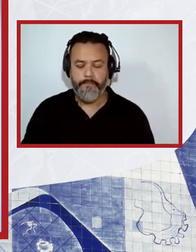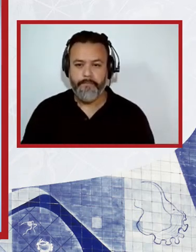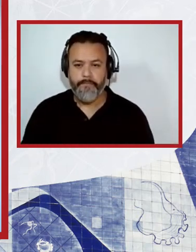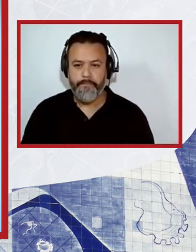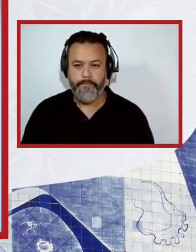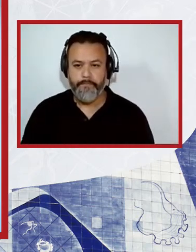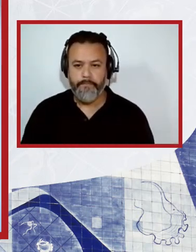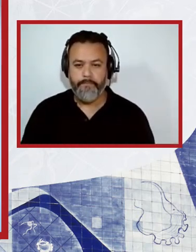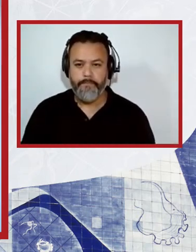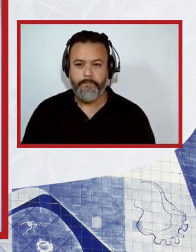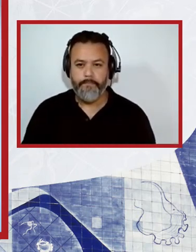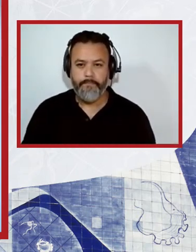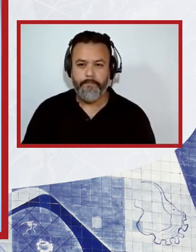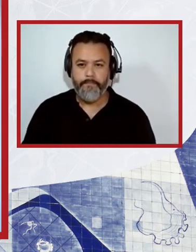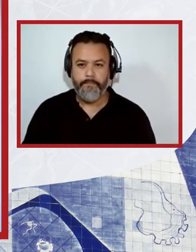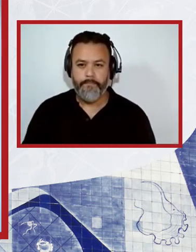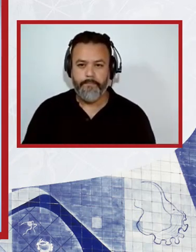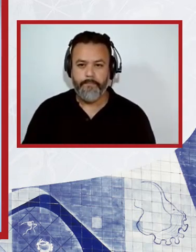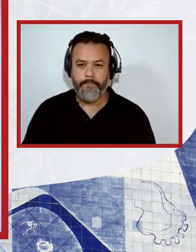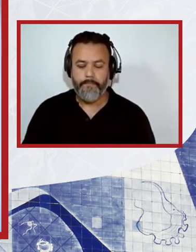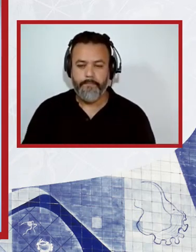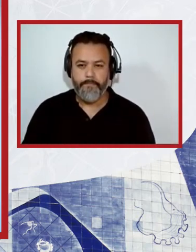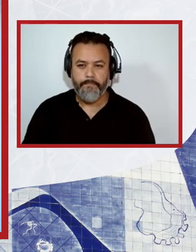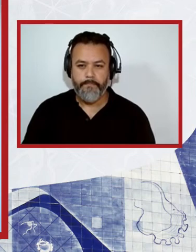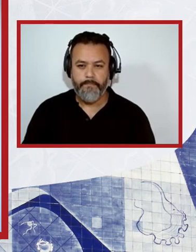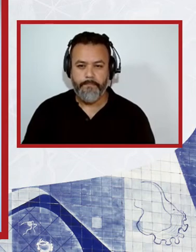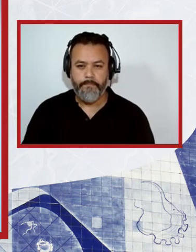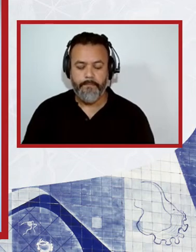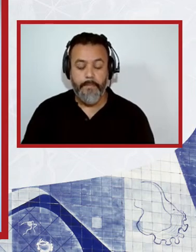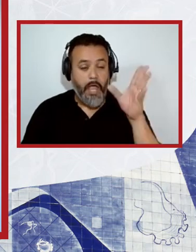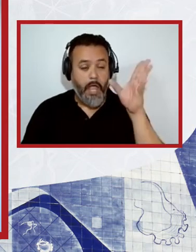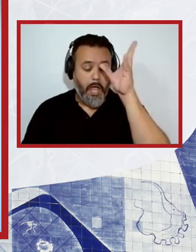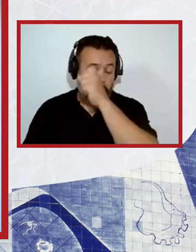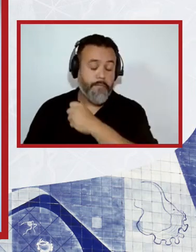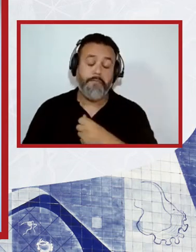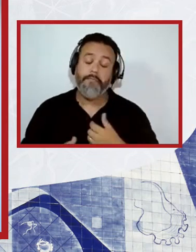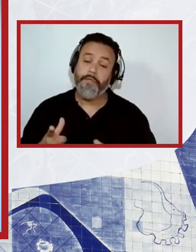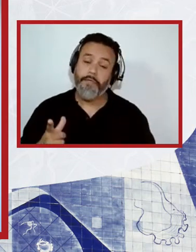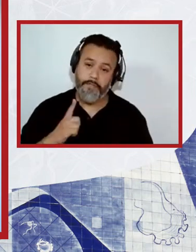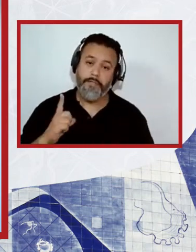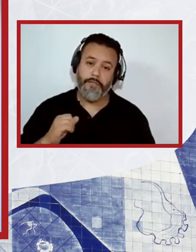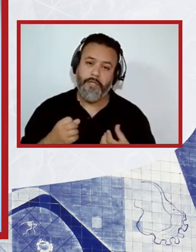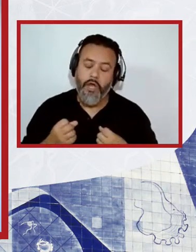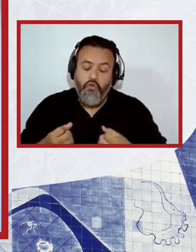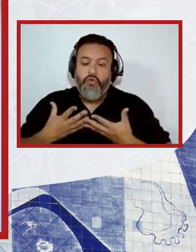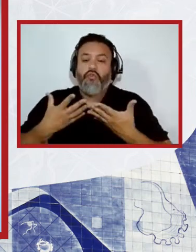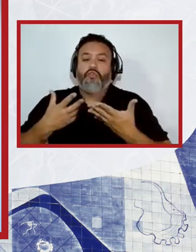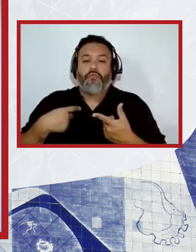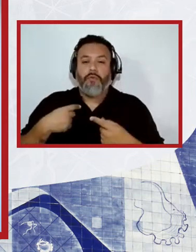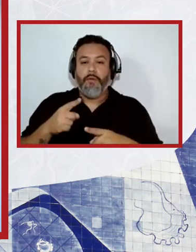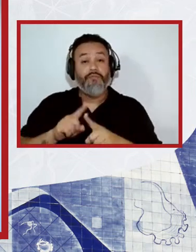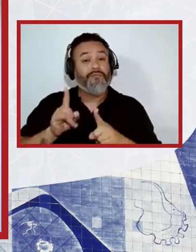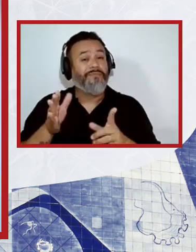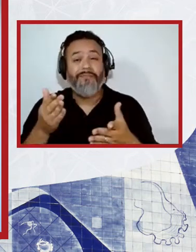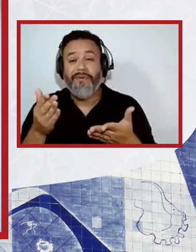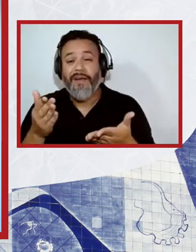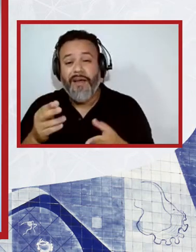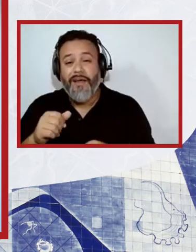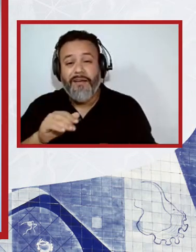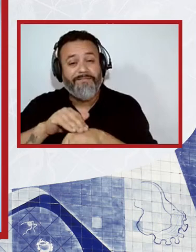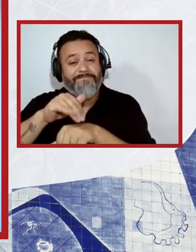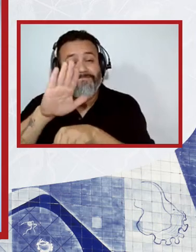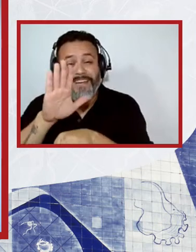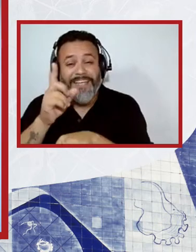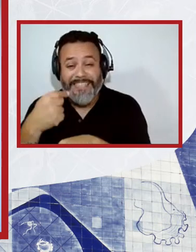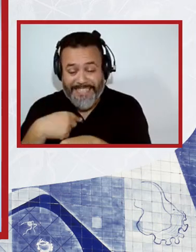Daí eu tive aprendizados, surpresas, né? Por mais que eu seja cega, cada um tem a